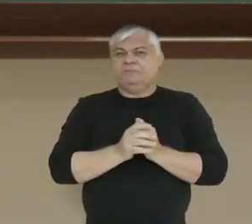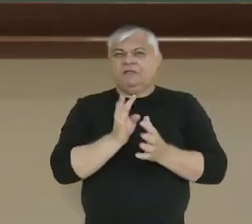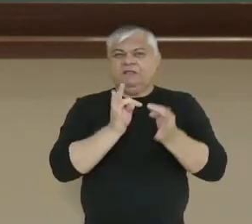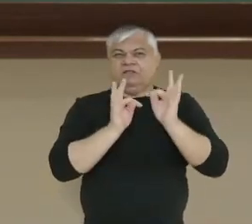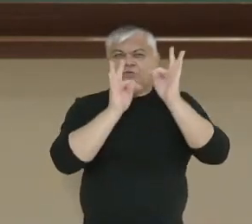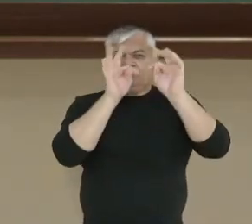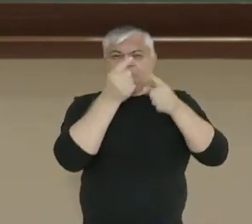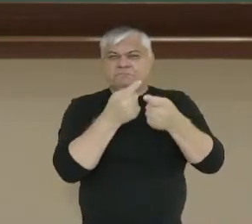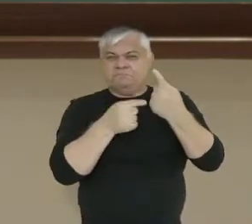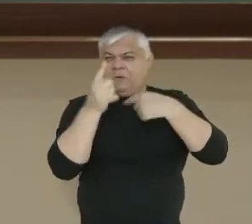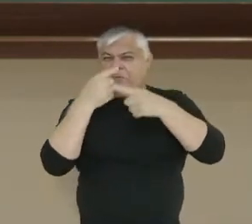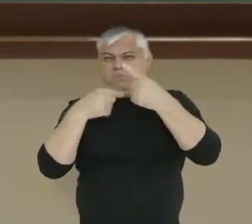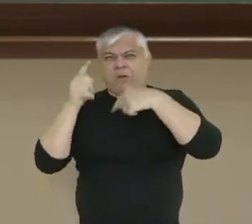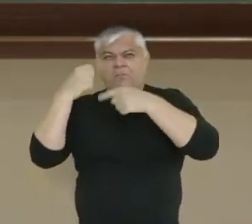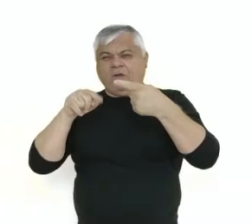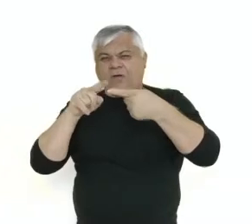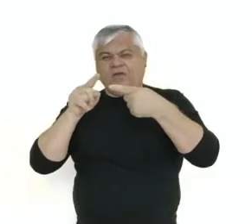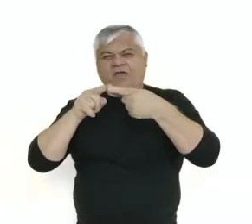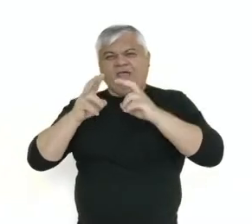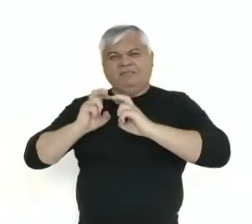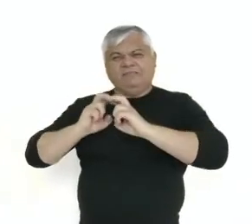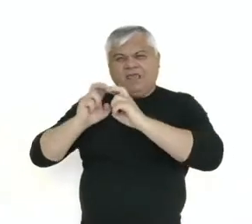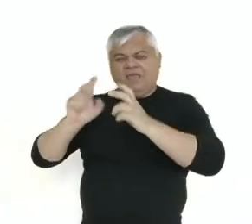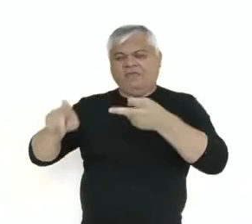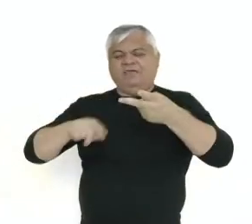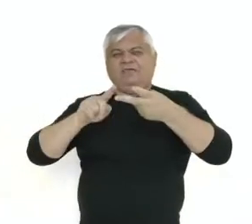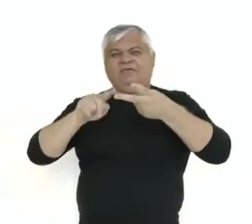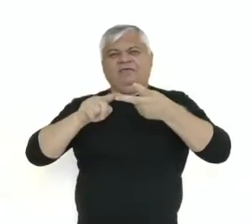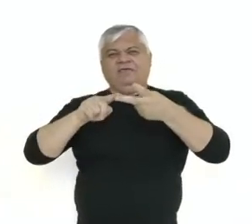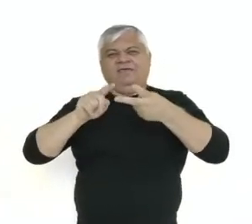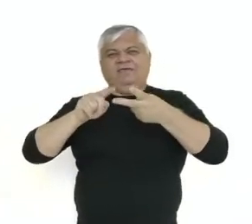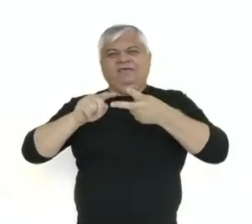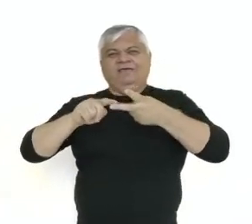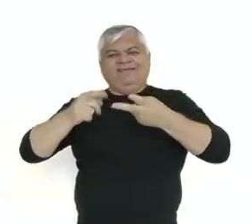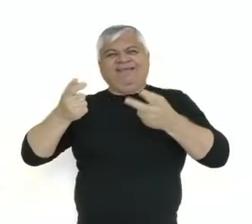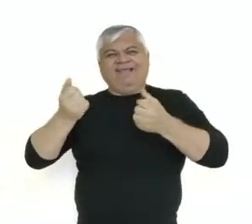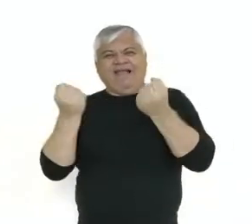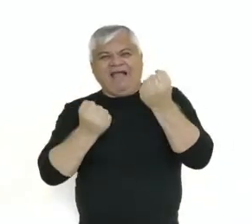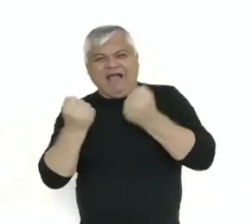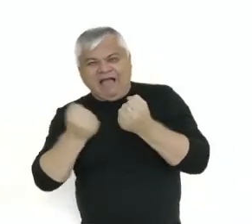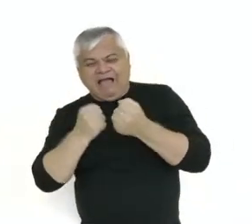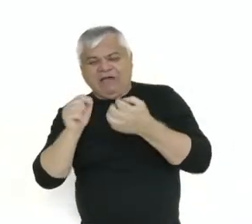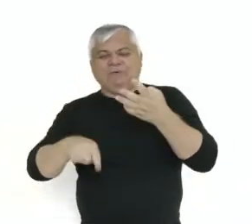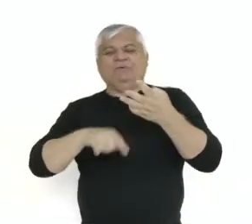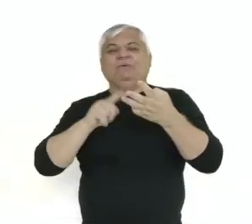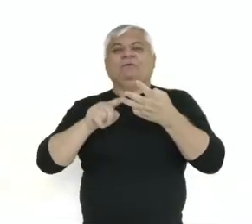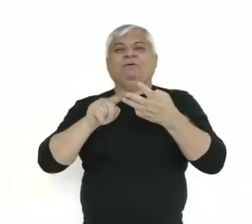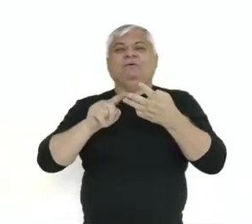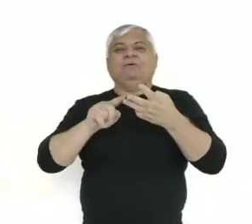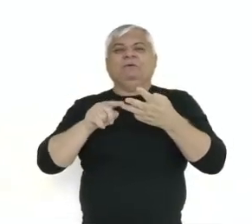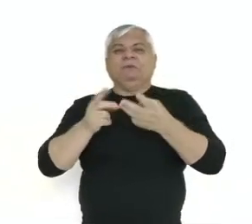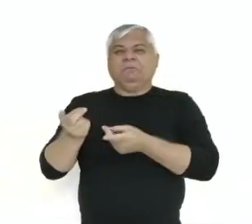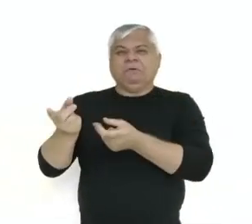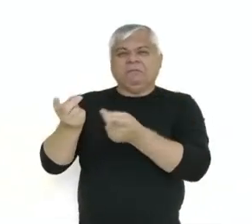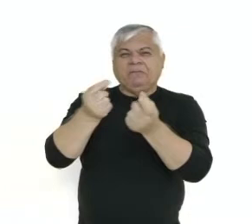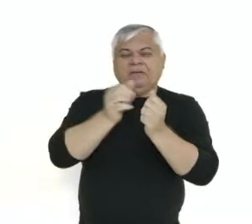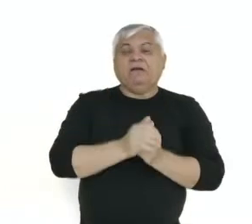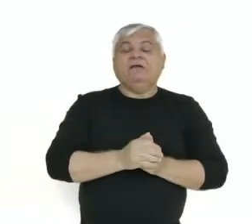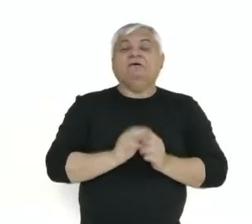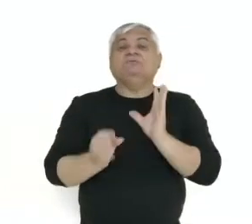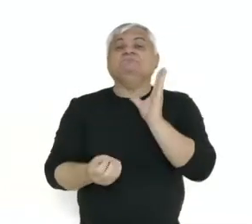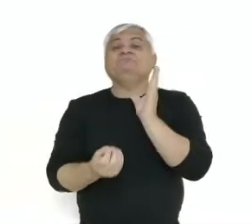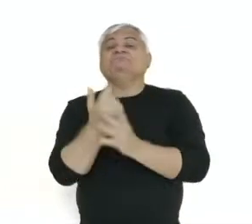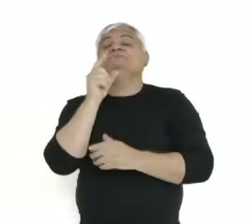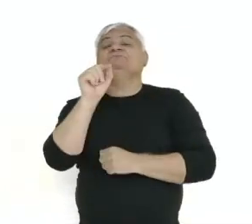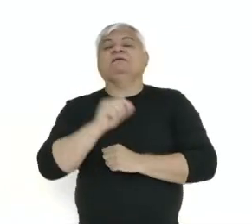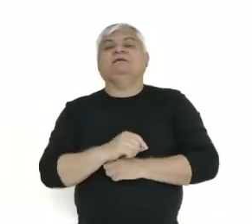ali no século XIX, foi a causa e o efeito do desenvolvimento do capitalismo. Ele vai resultar da aplicação